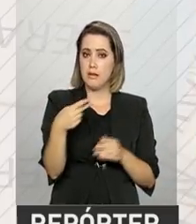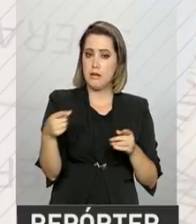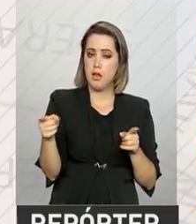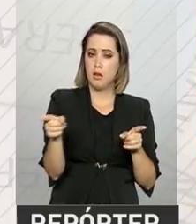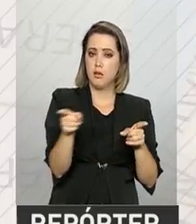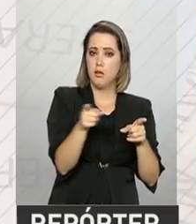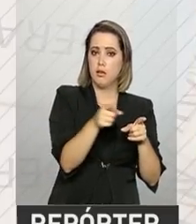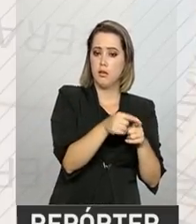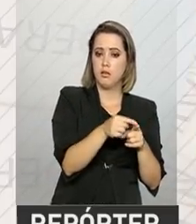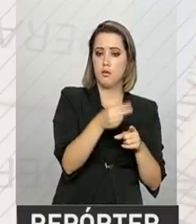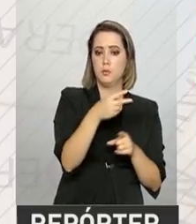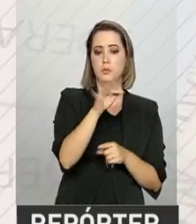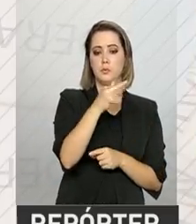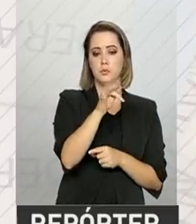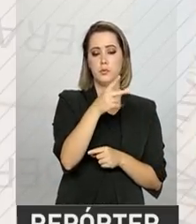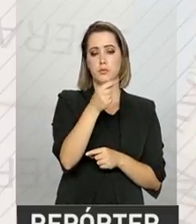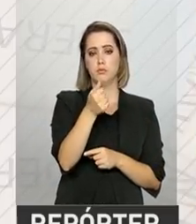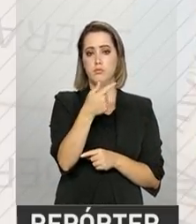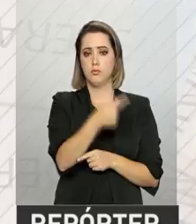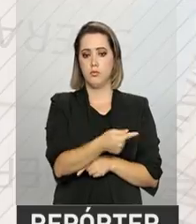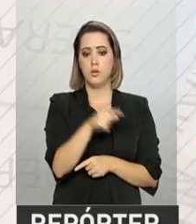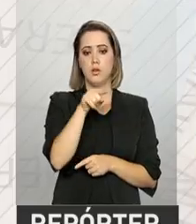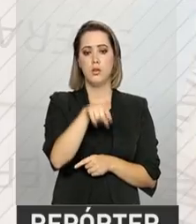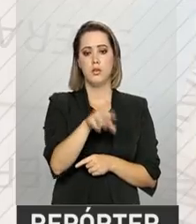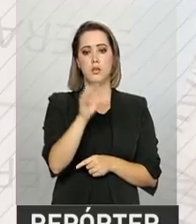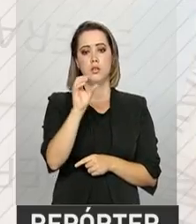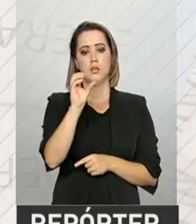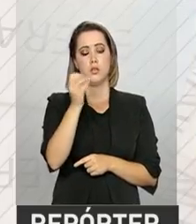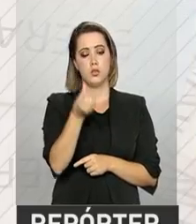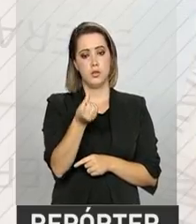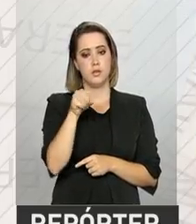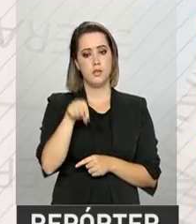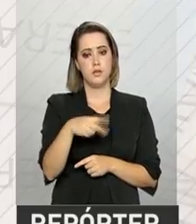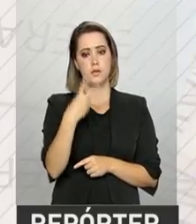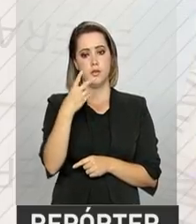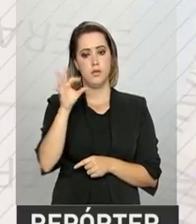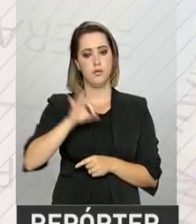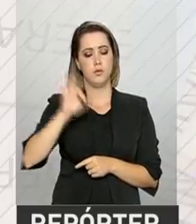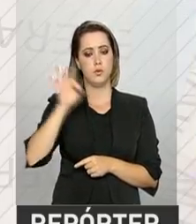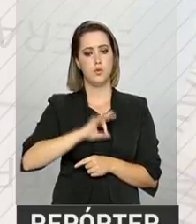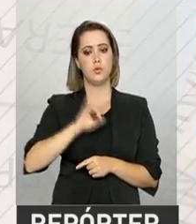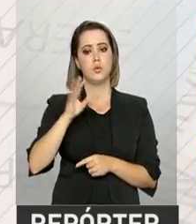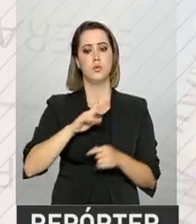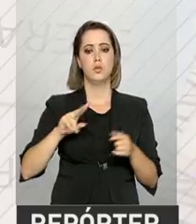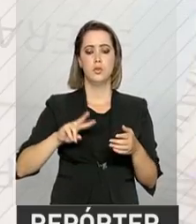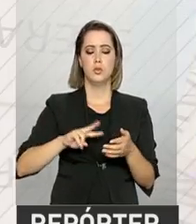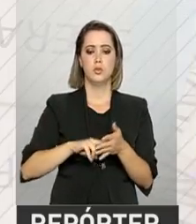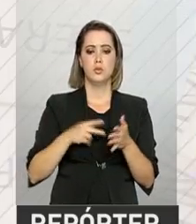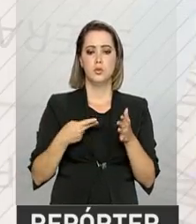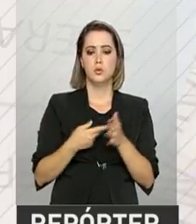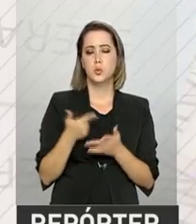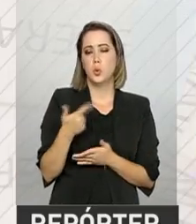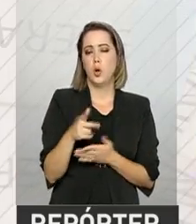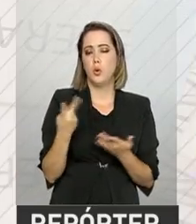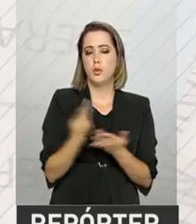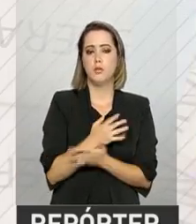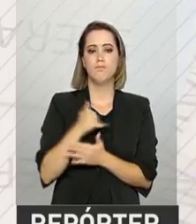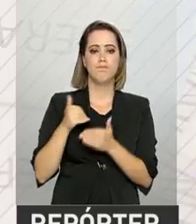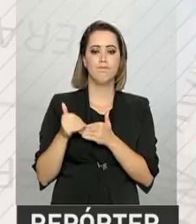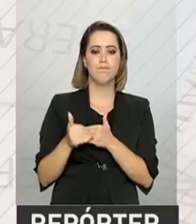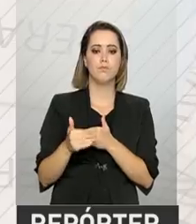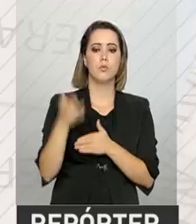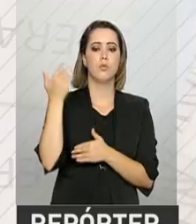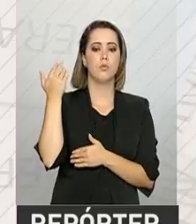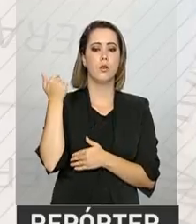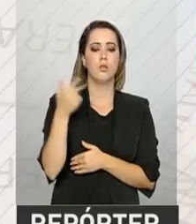6,2 por. a sequência de 9 meses positivos descontada a inflação não era reg ada desde